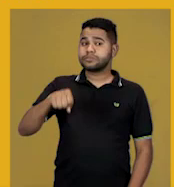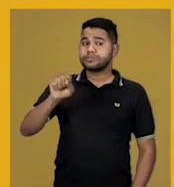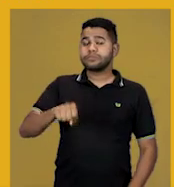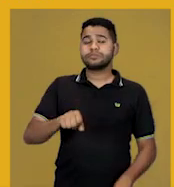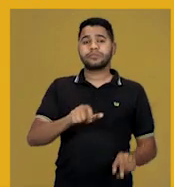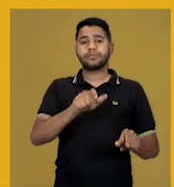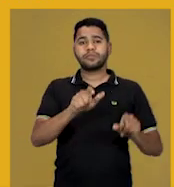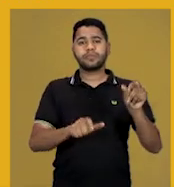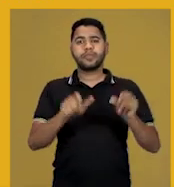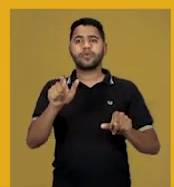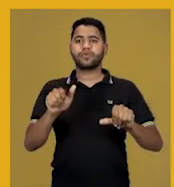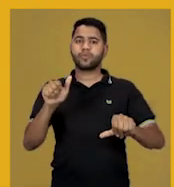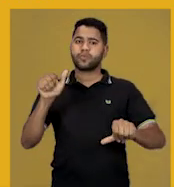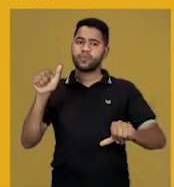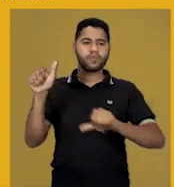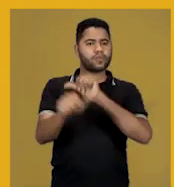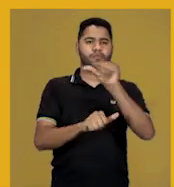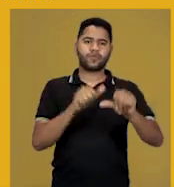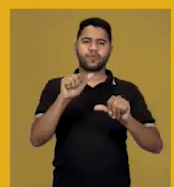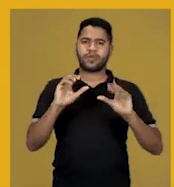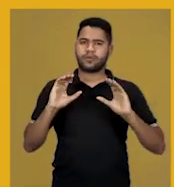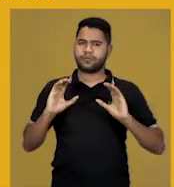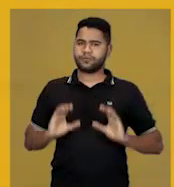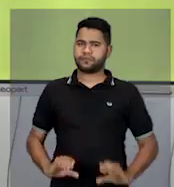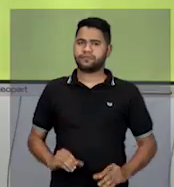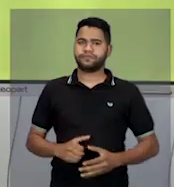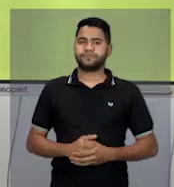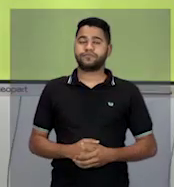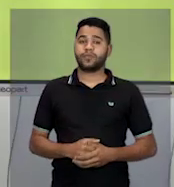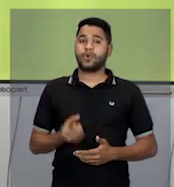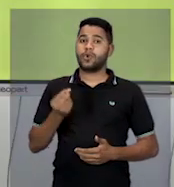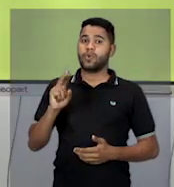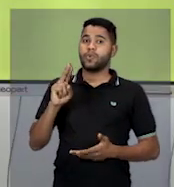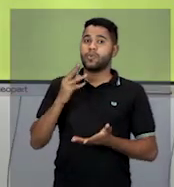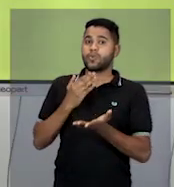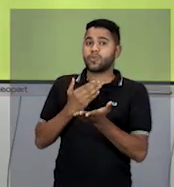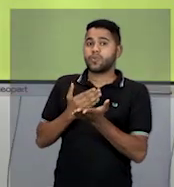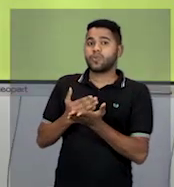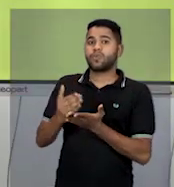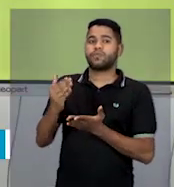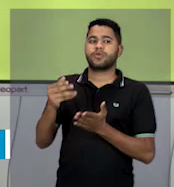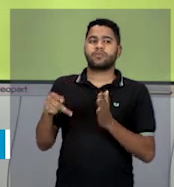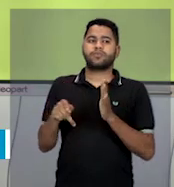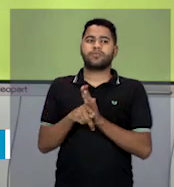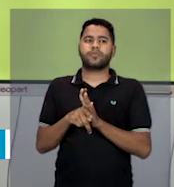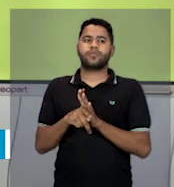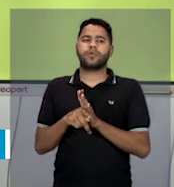as pessoas mudaram o comportamento. Ou elas começaram a fazer